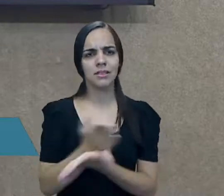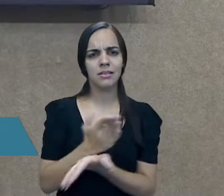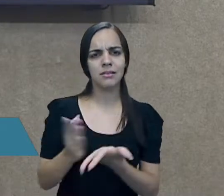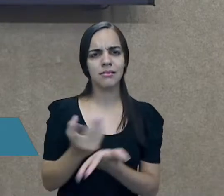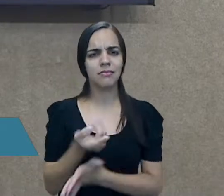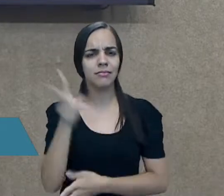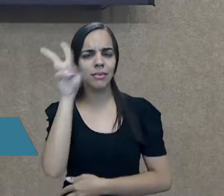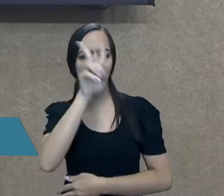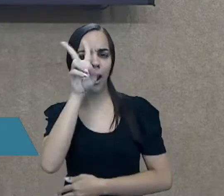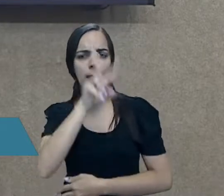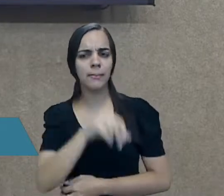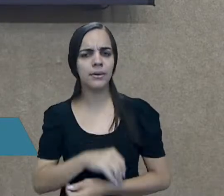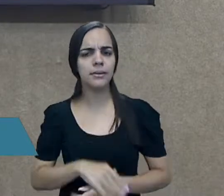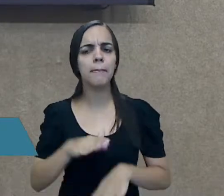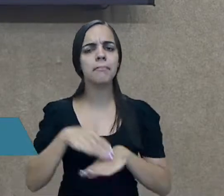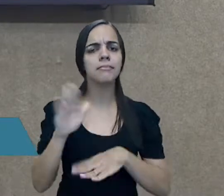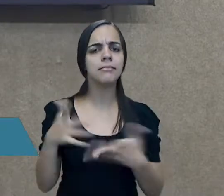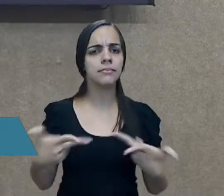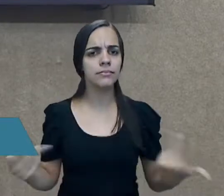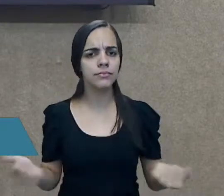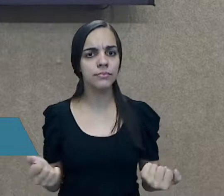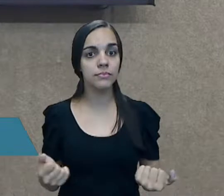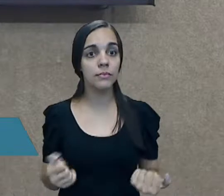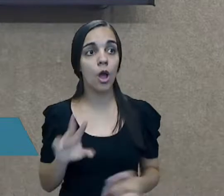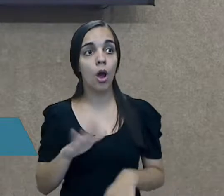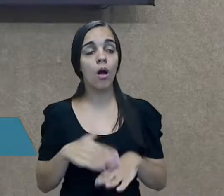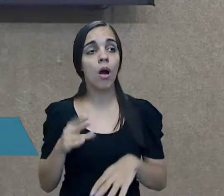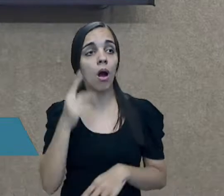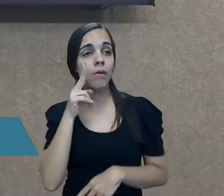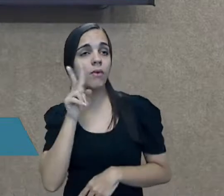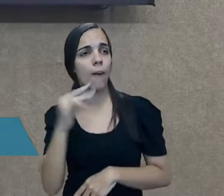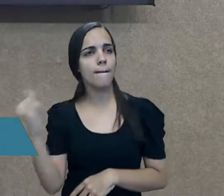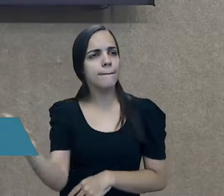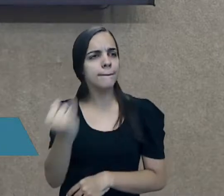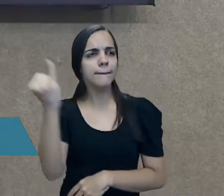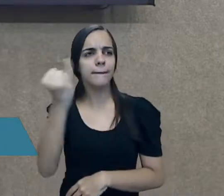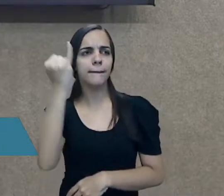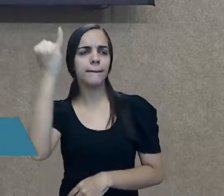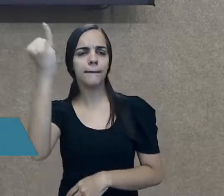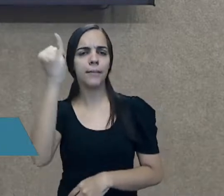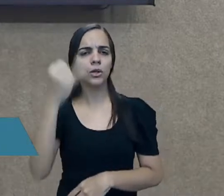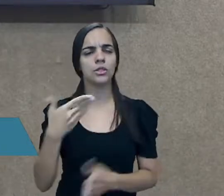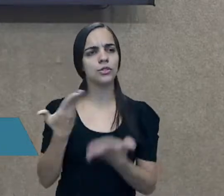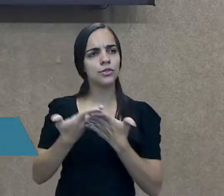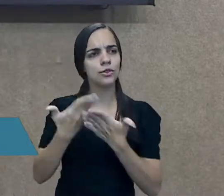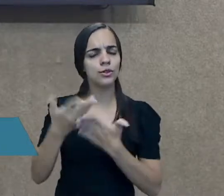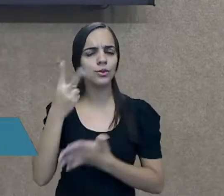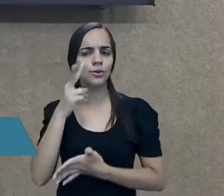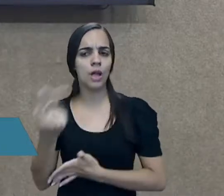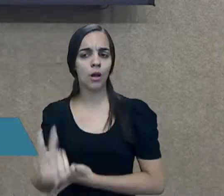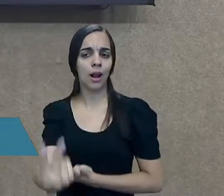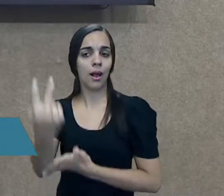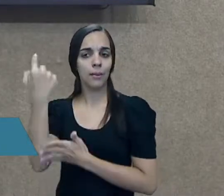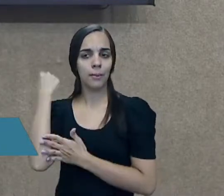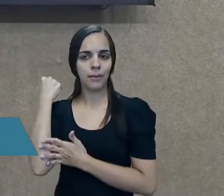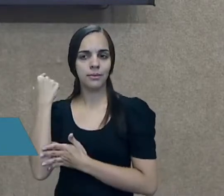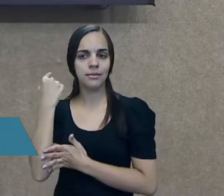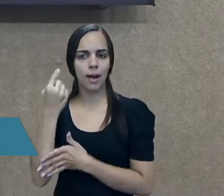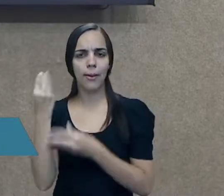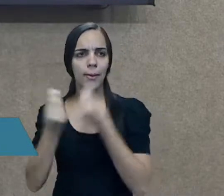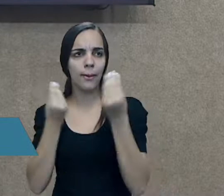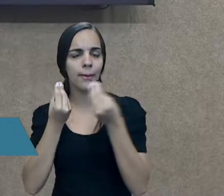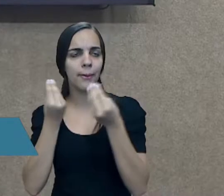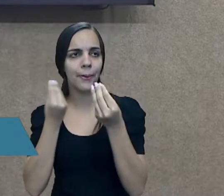lembra tecnologia? Olha a importância de estudarmos o passado para entendermos o